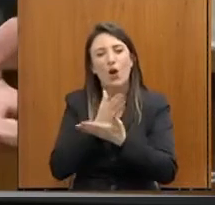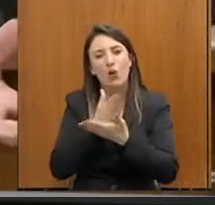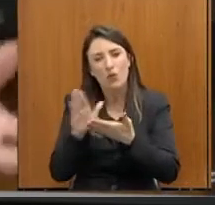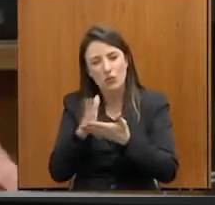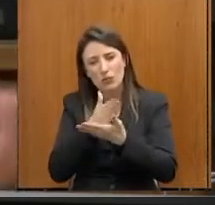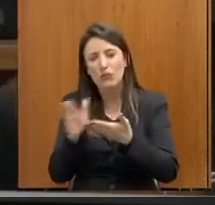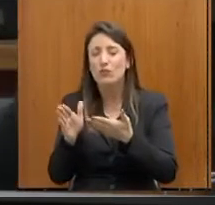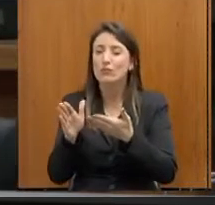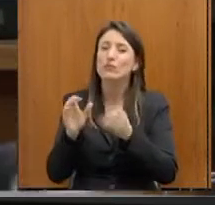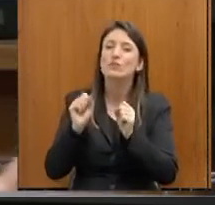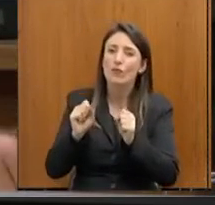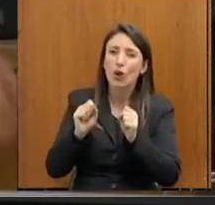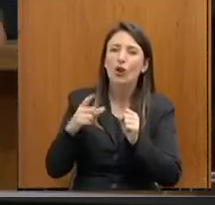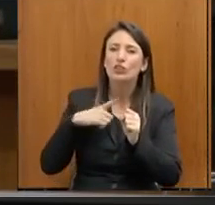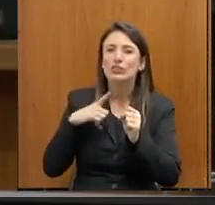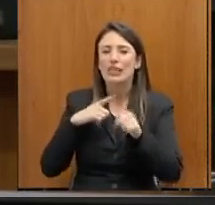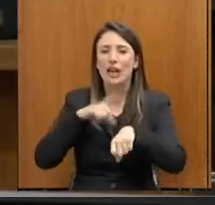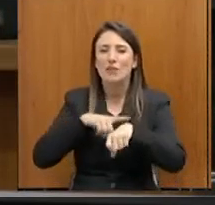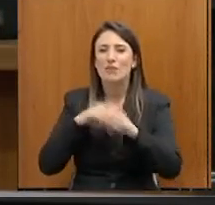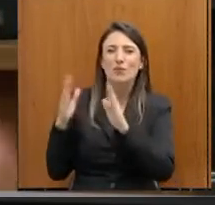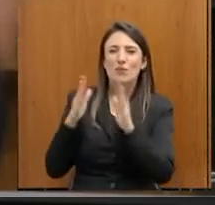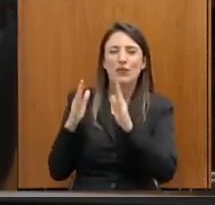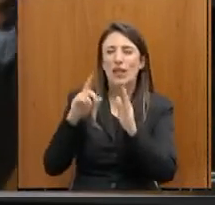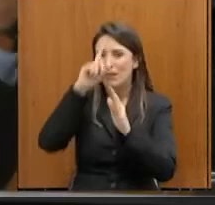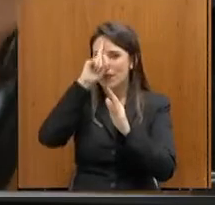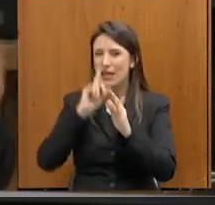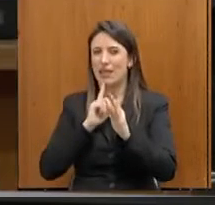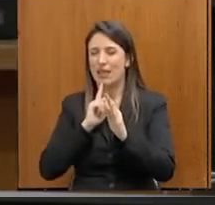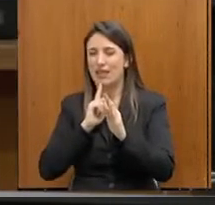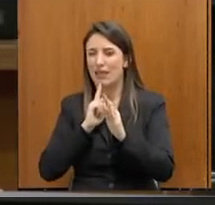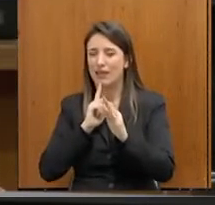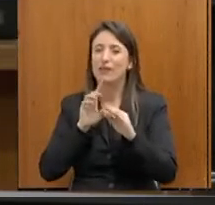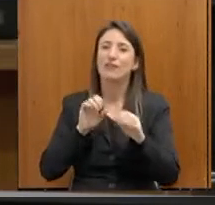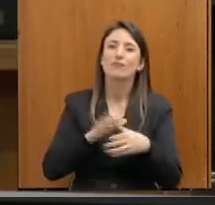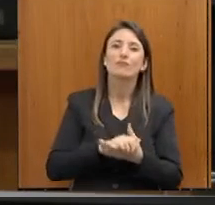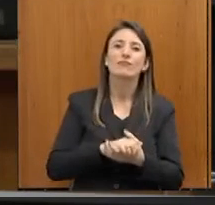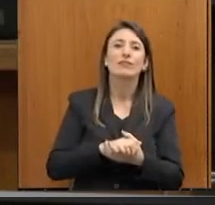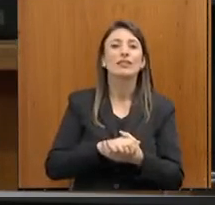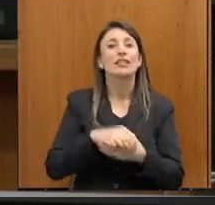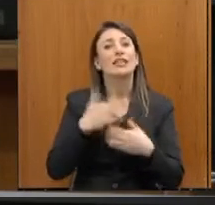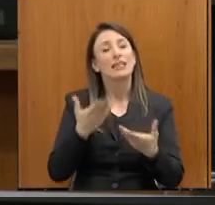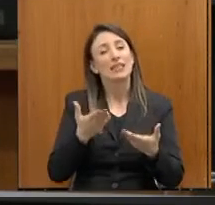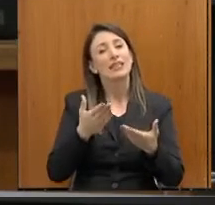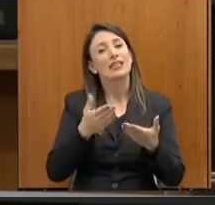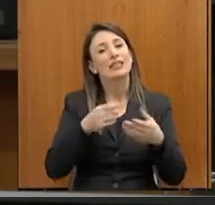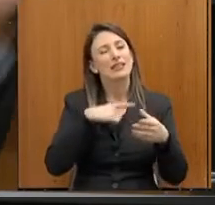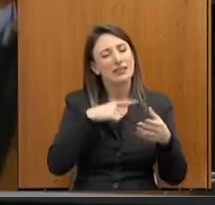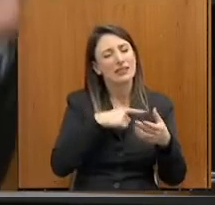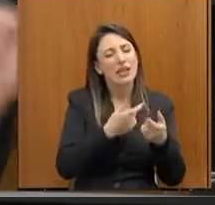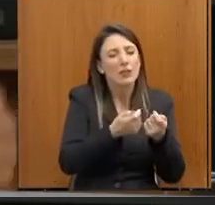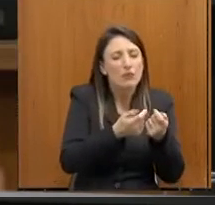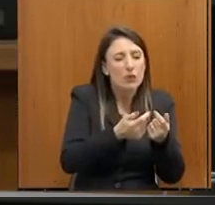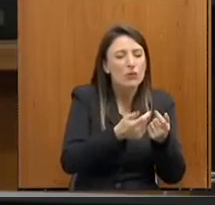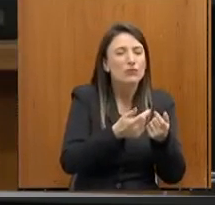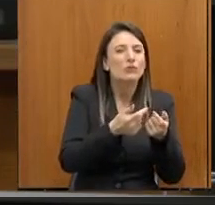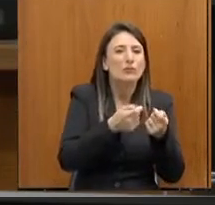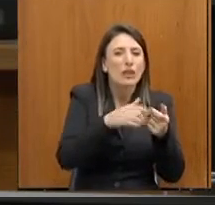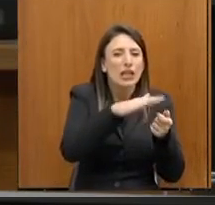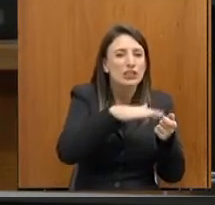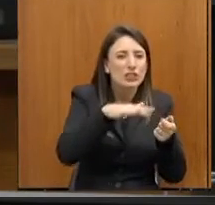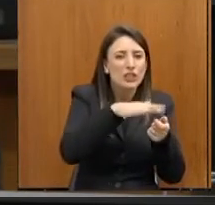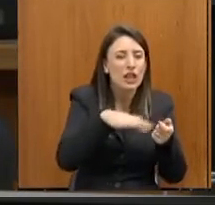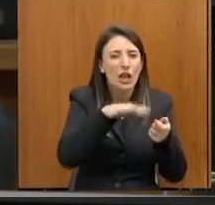inseridas na onda amarela que é um pouco mais permissiva e até uma pequena microrregião animais a Sudeste